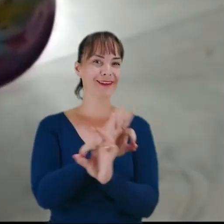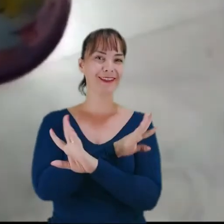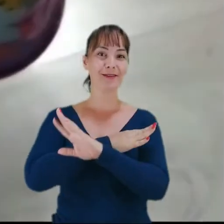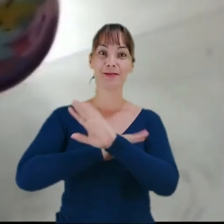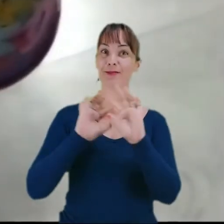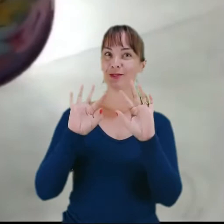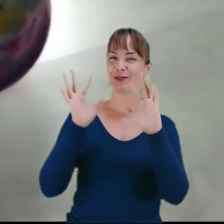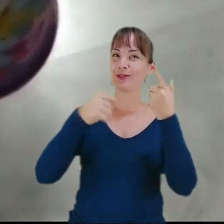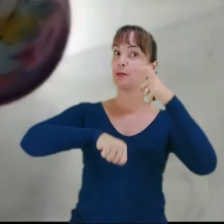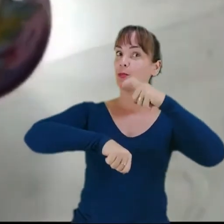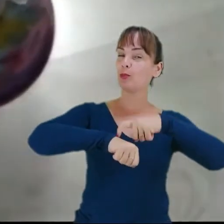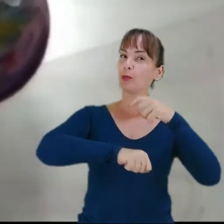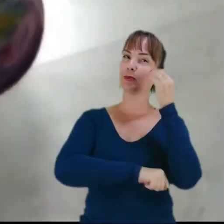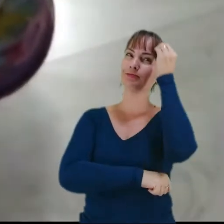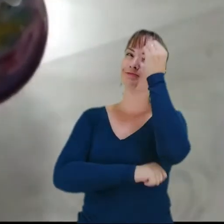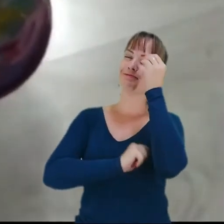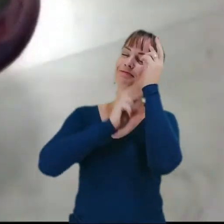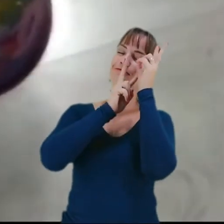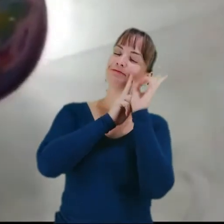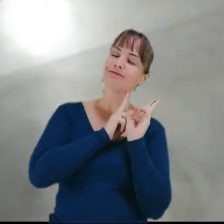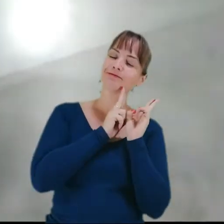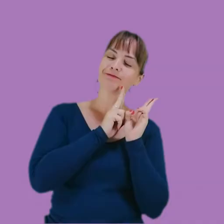de sonhar.